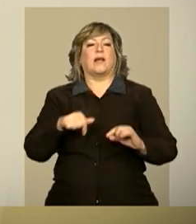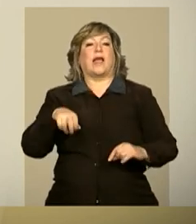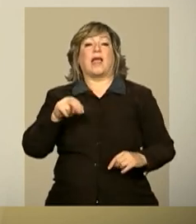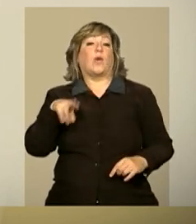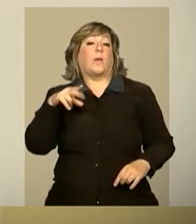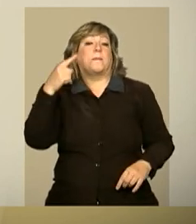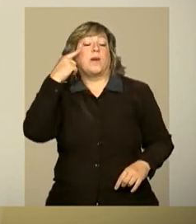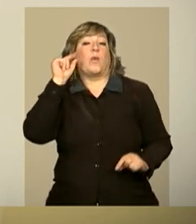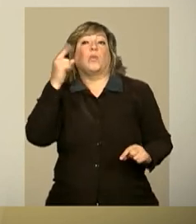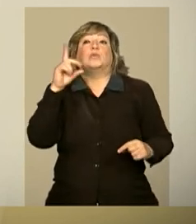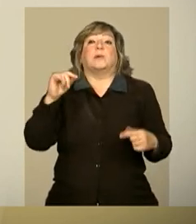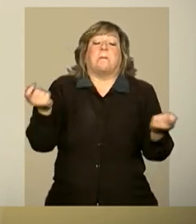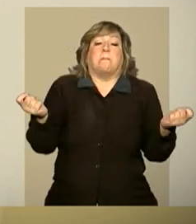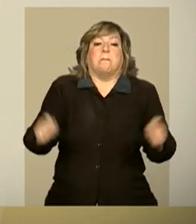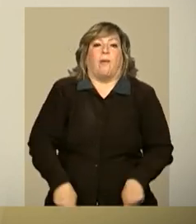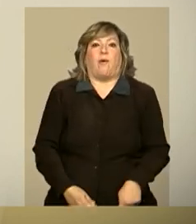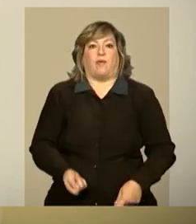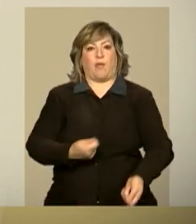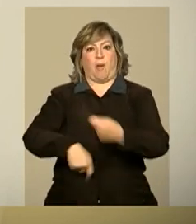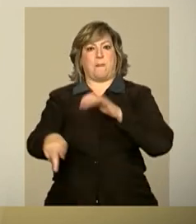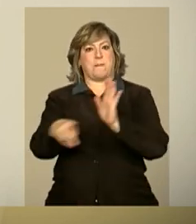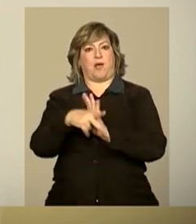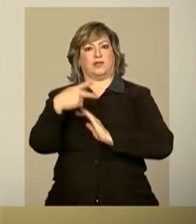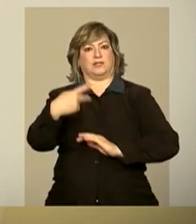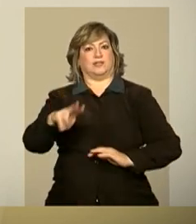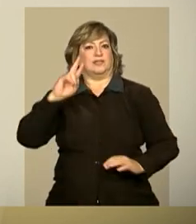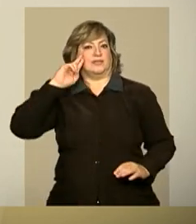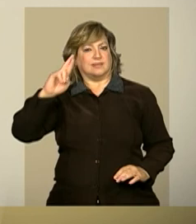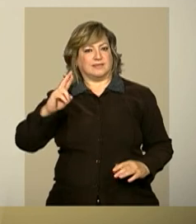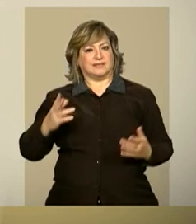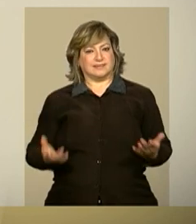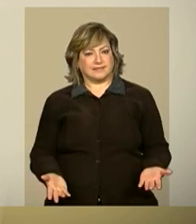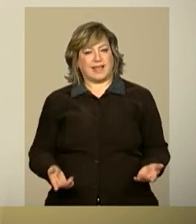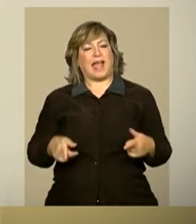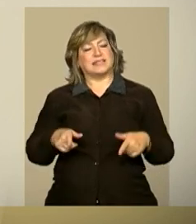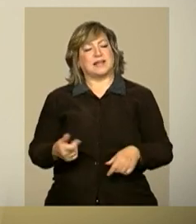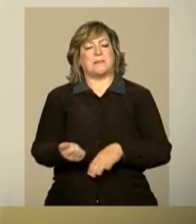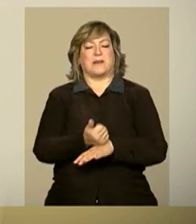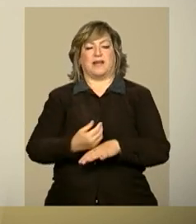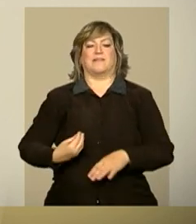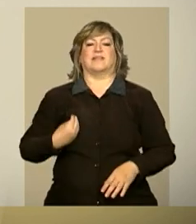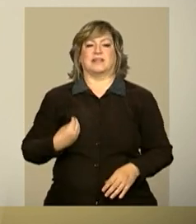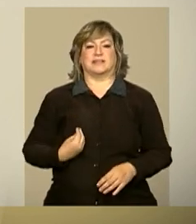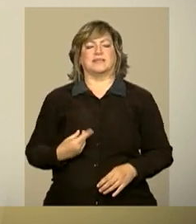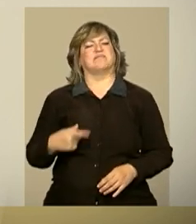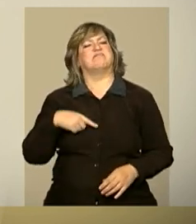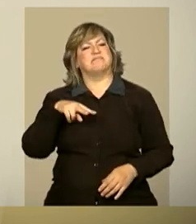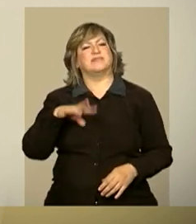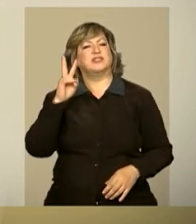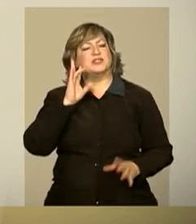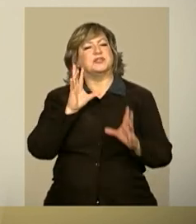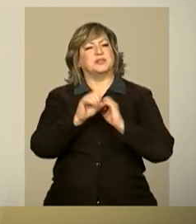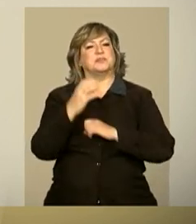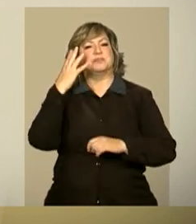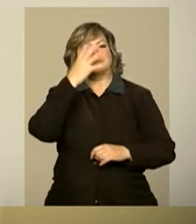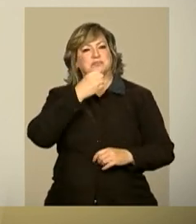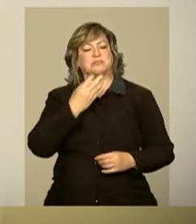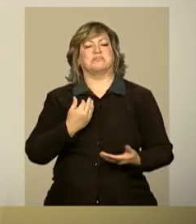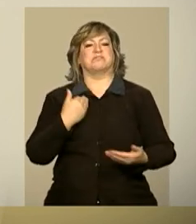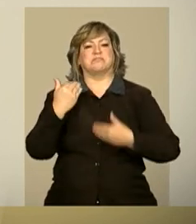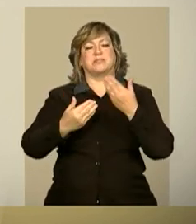nunca pensou que um dia poderia ser dono de seu próprio destino e assim melhorar de vida histórias bonitas de superação